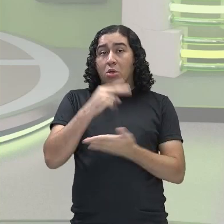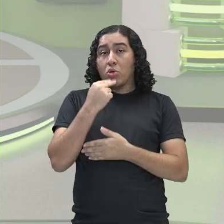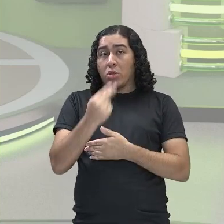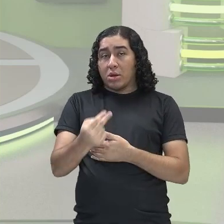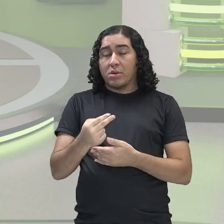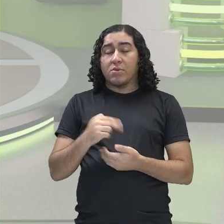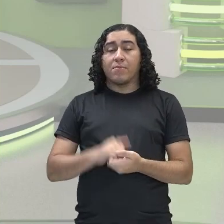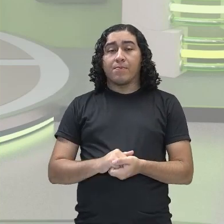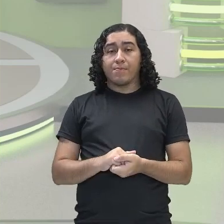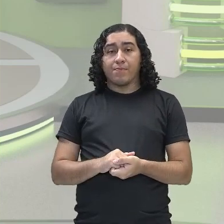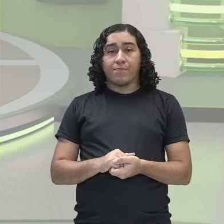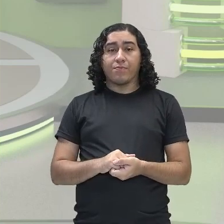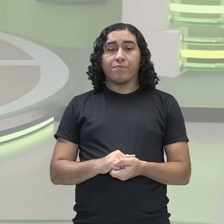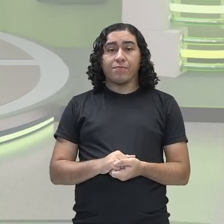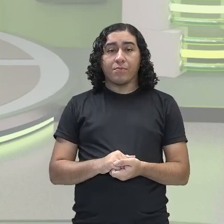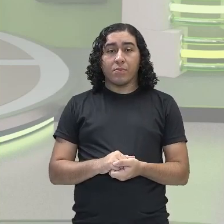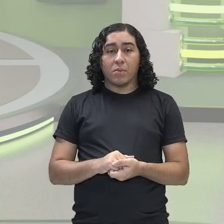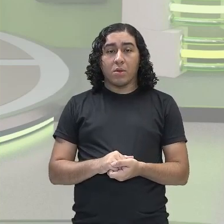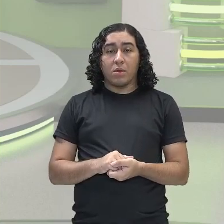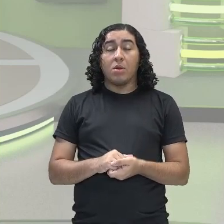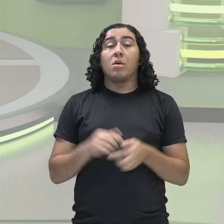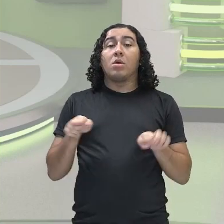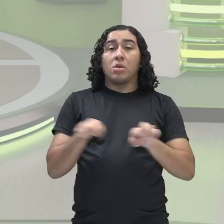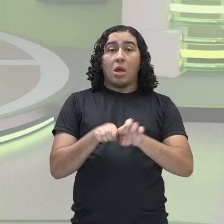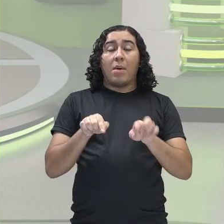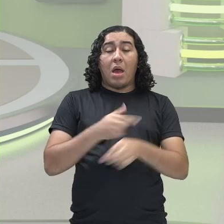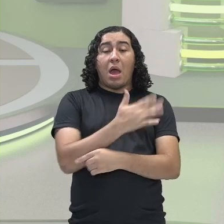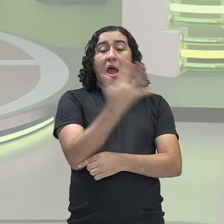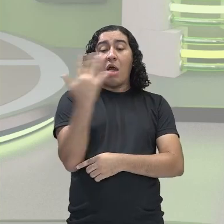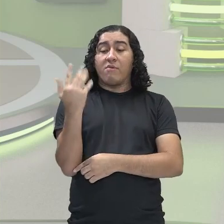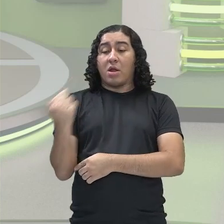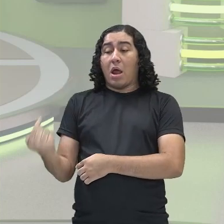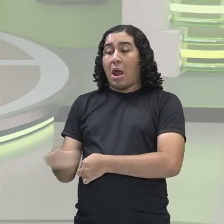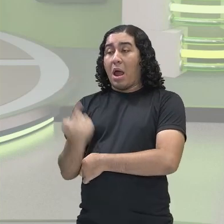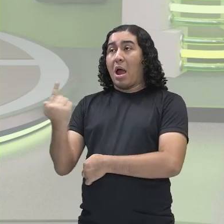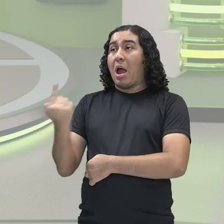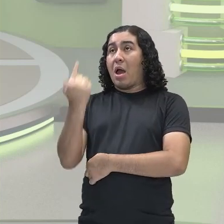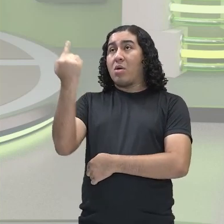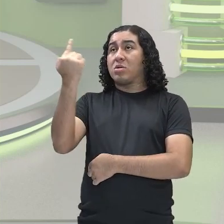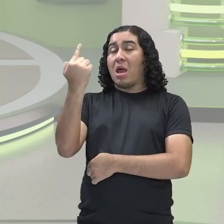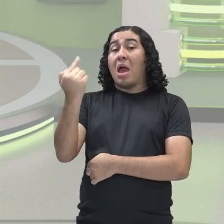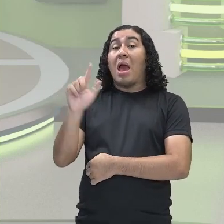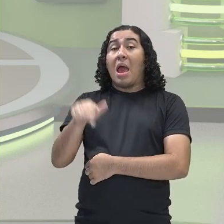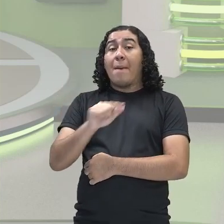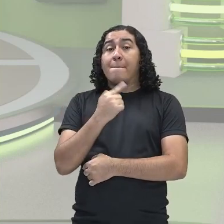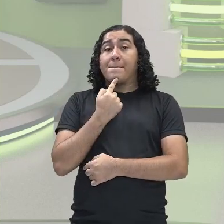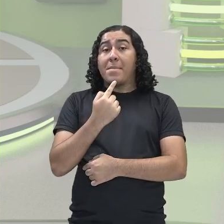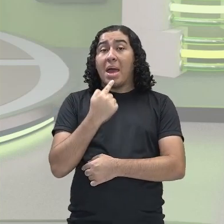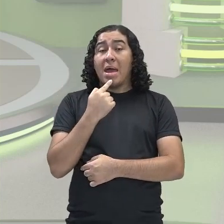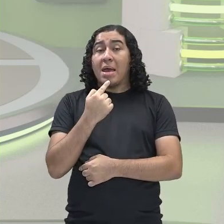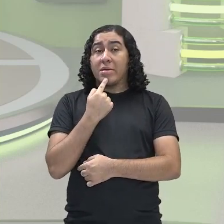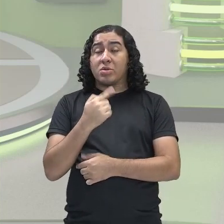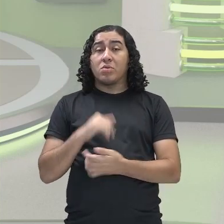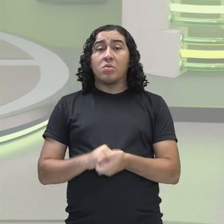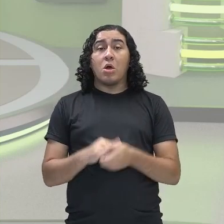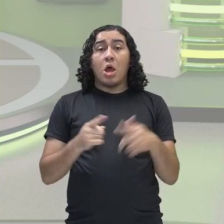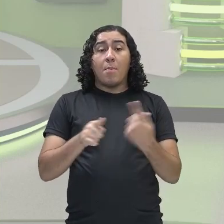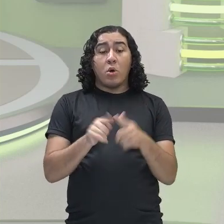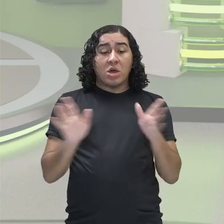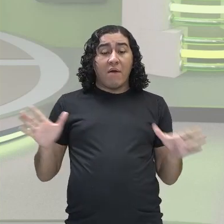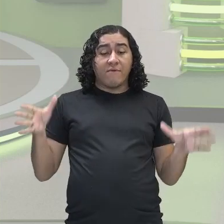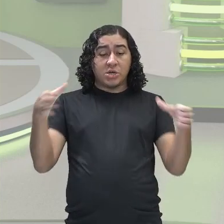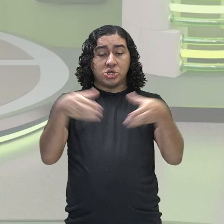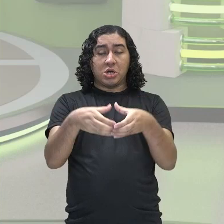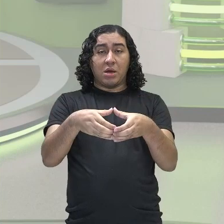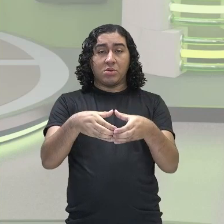como ela tem essa vegetação mais alta, ocorre que elas são mais pertinhas uma da outra, porque é uma mata fechada.